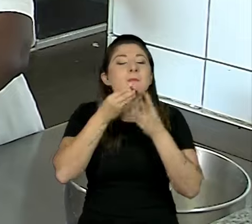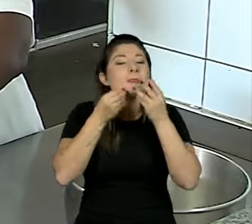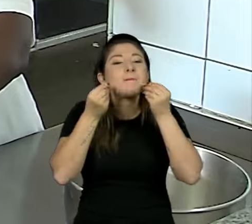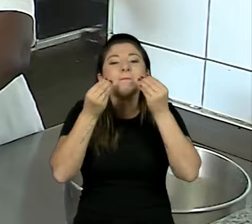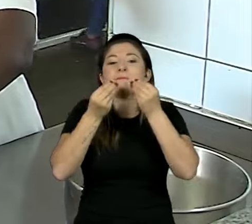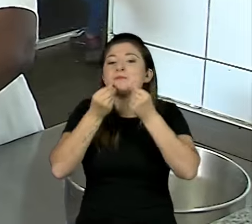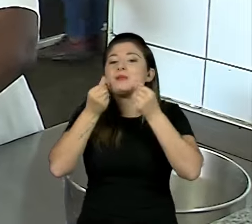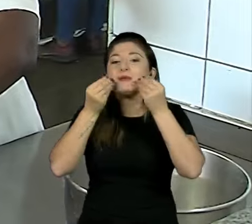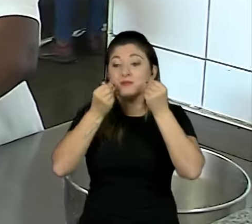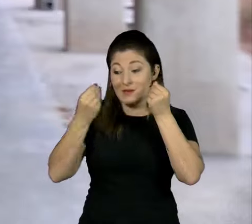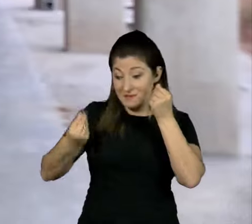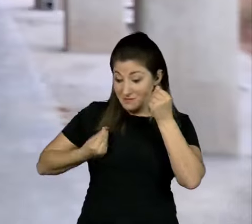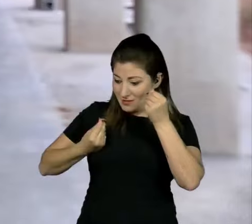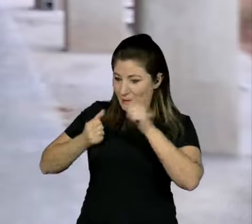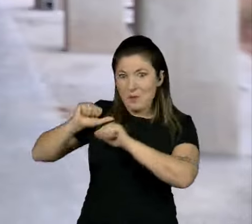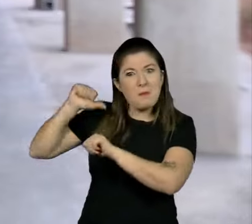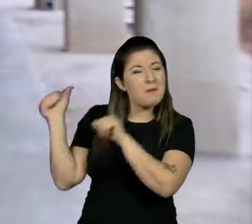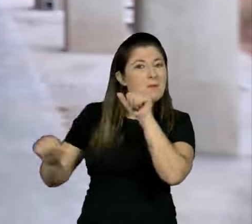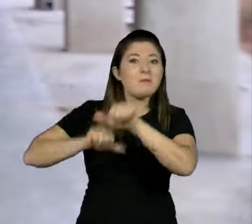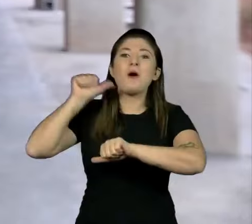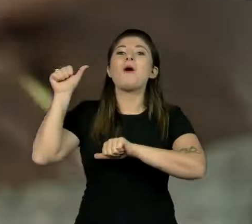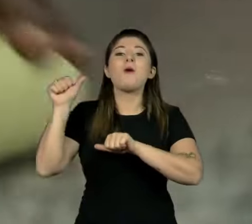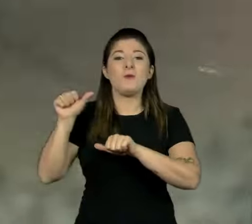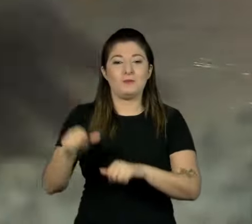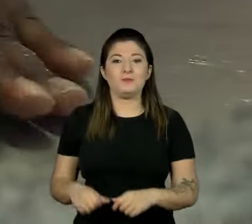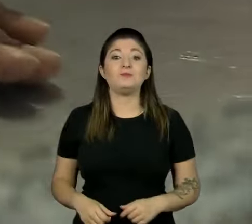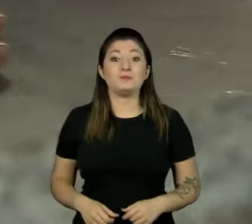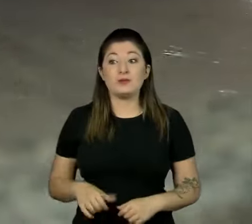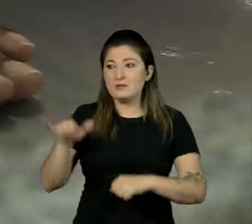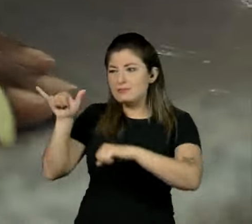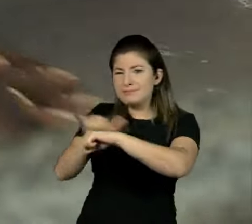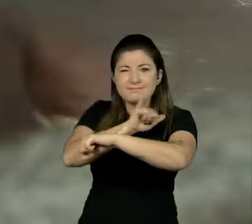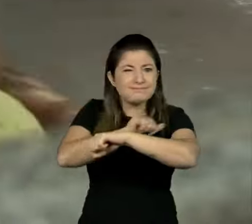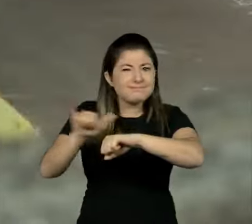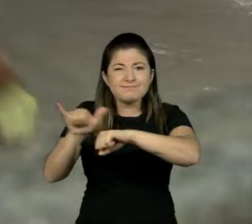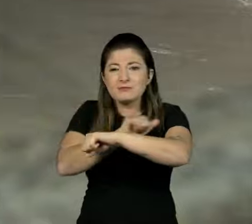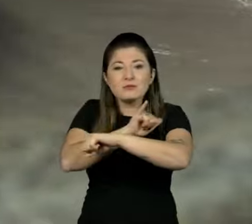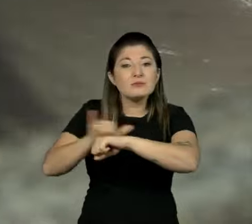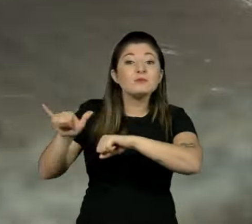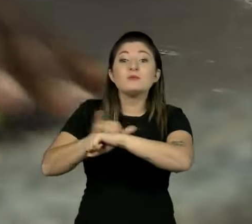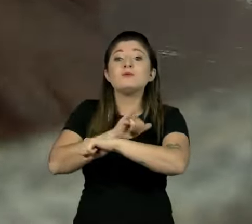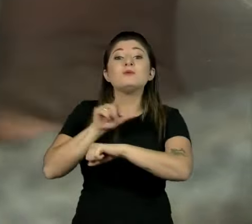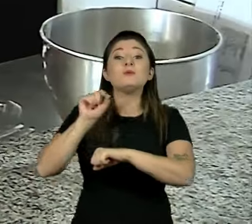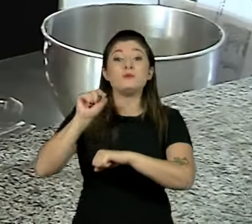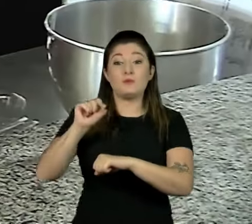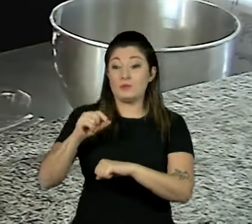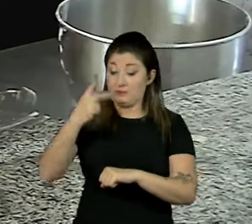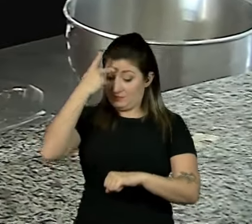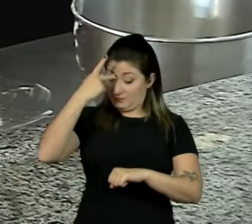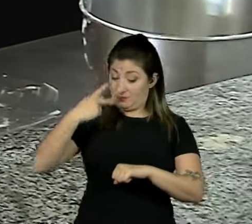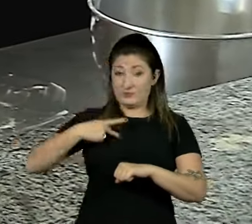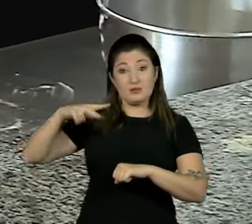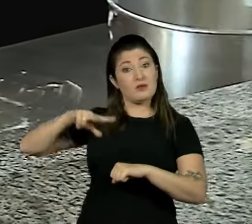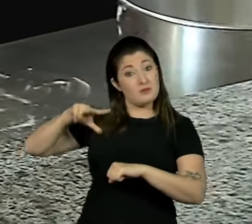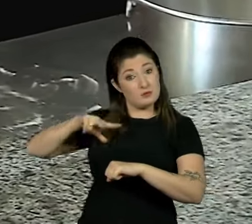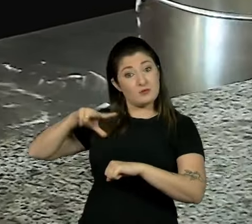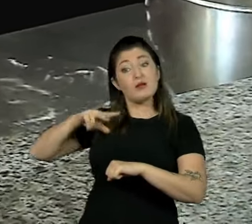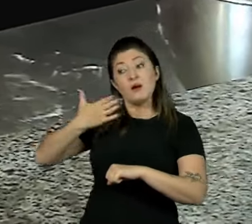transforma a vida das pessoas. É uma forma que eles têm de melhorar a sua vida pessoal, através